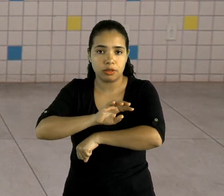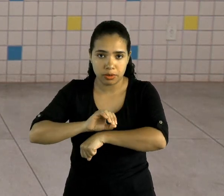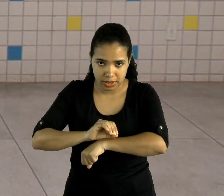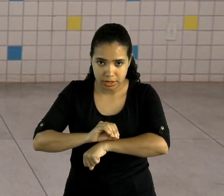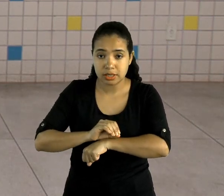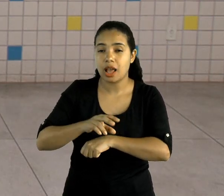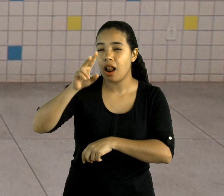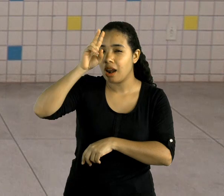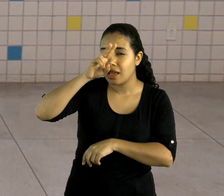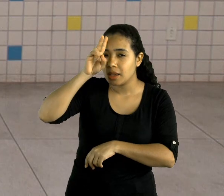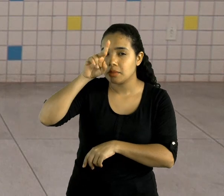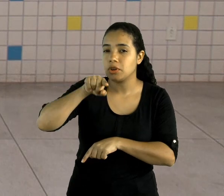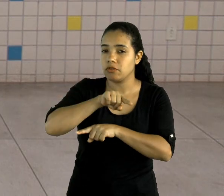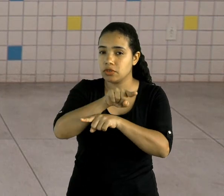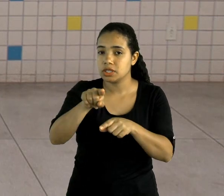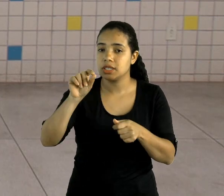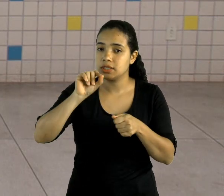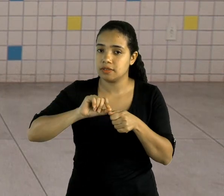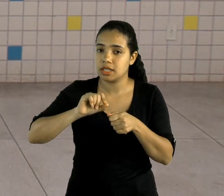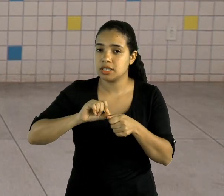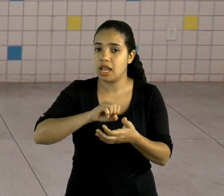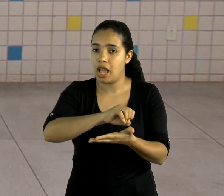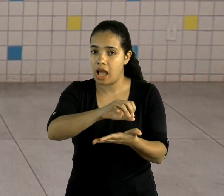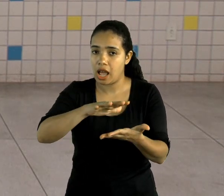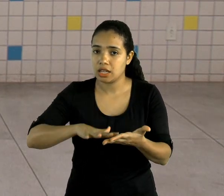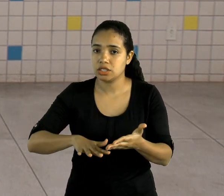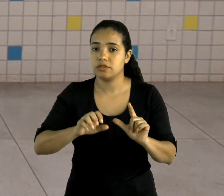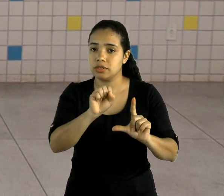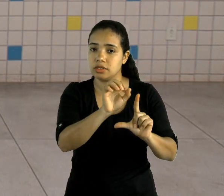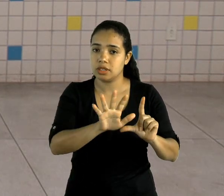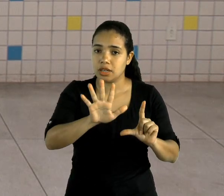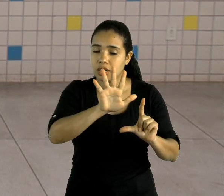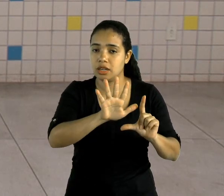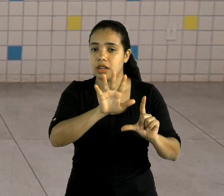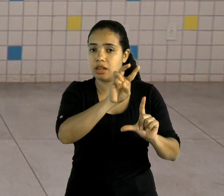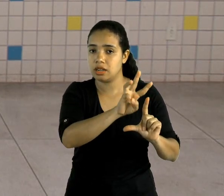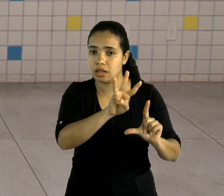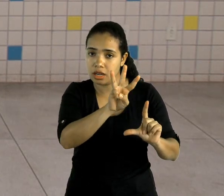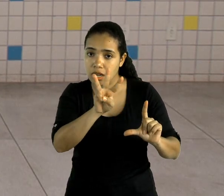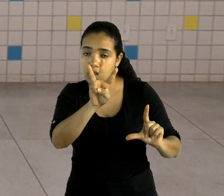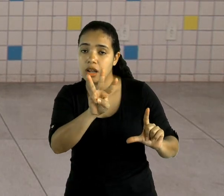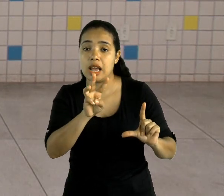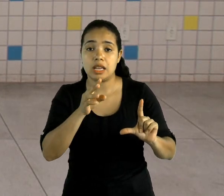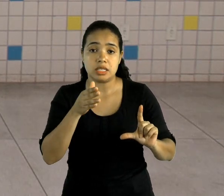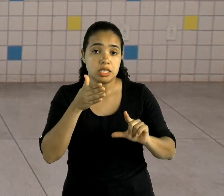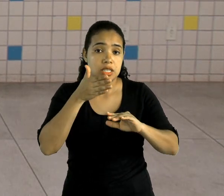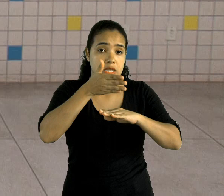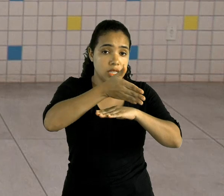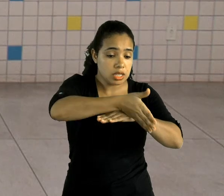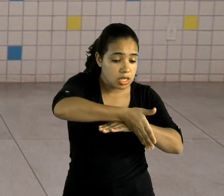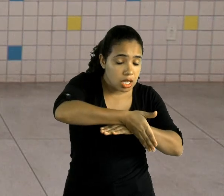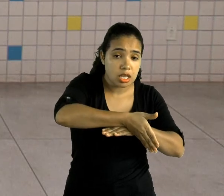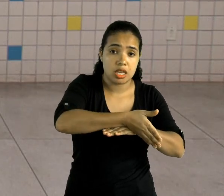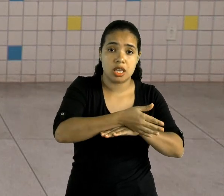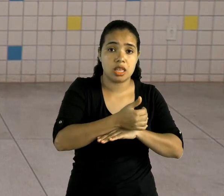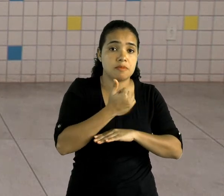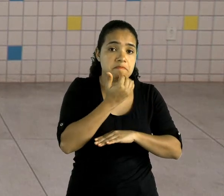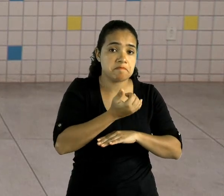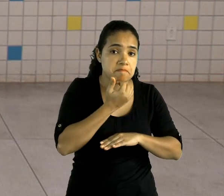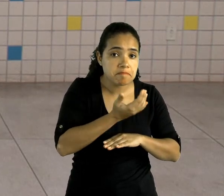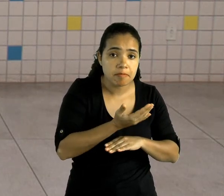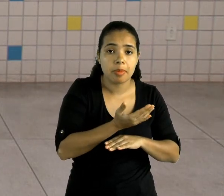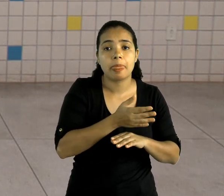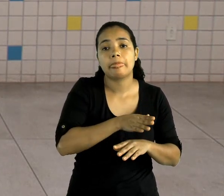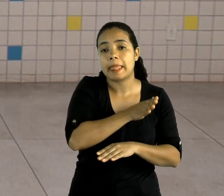Lembrem-se de fazer as atividades no portal. Caso você não tenha acesso à internet, vá na sua escola e busque as